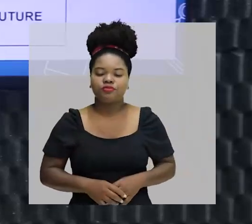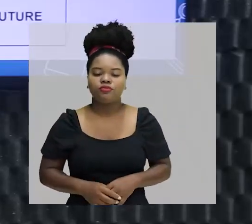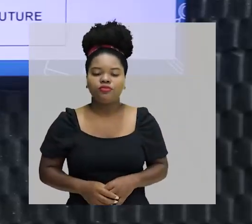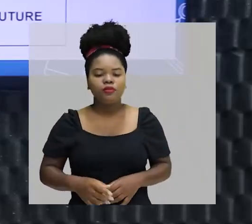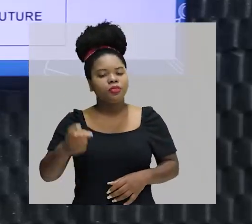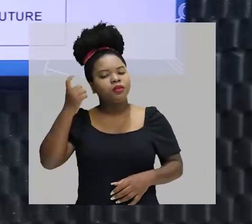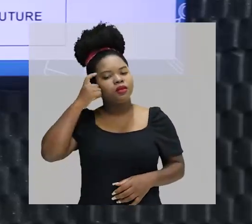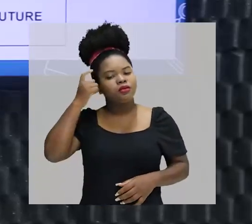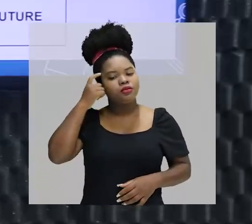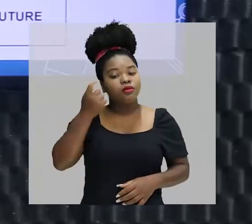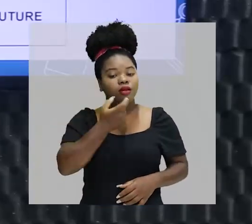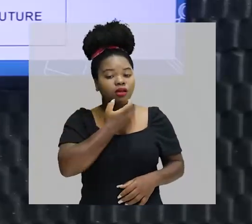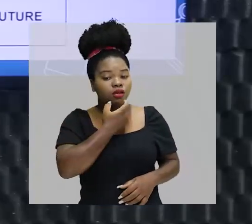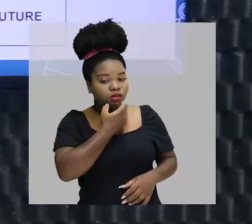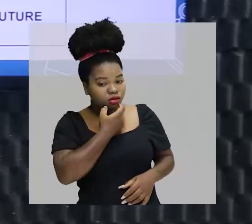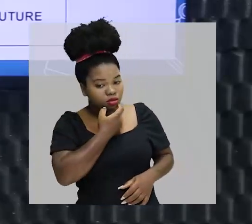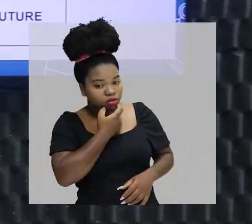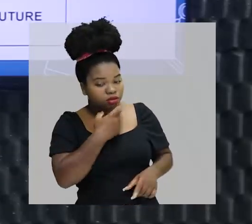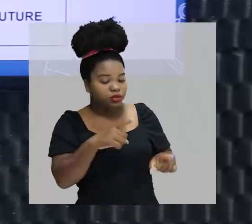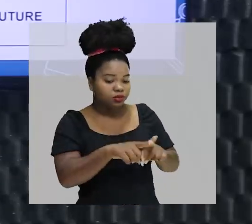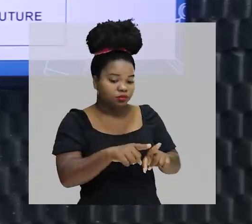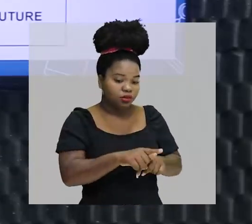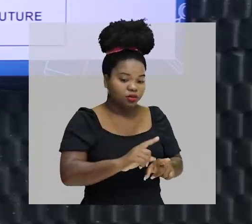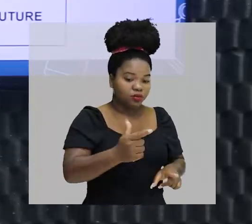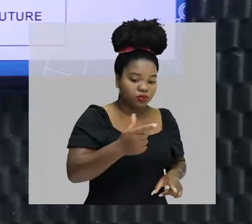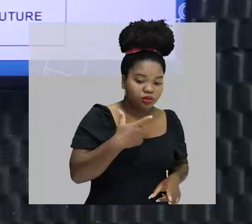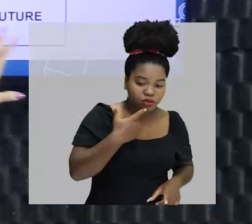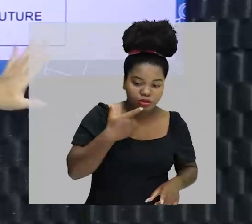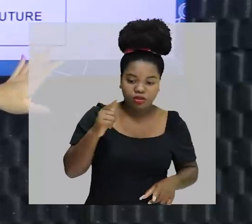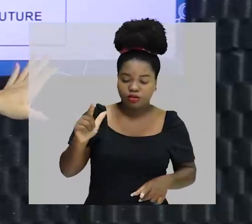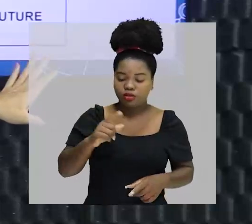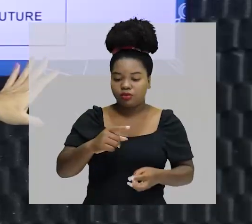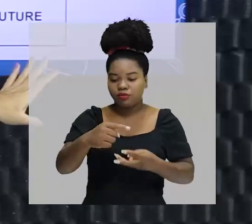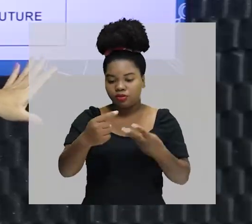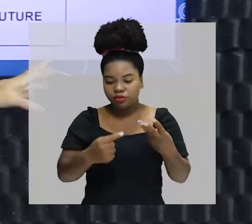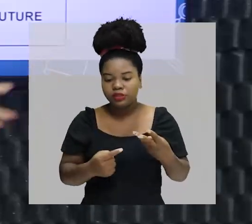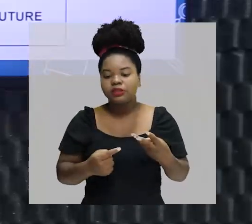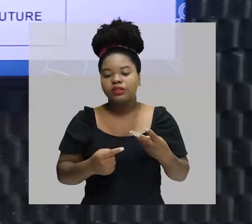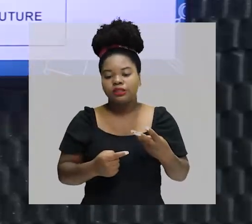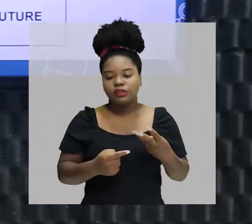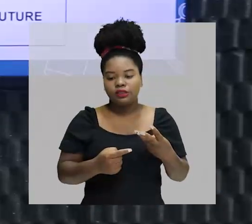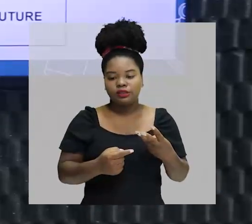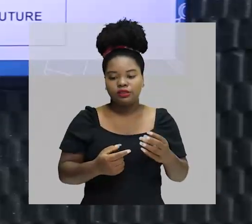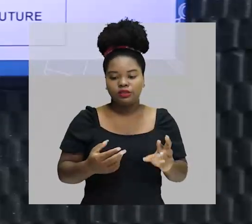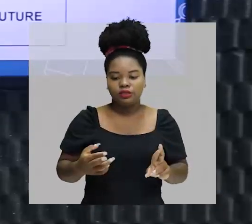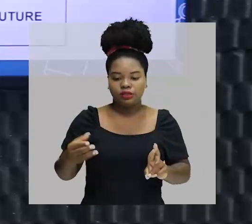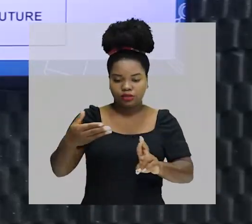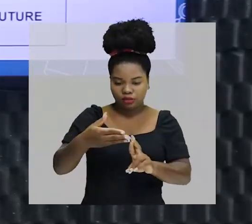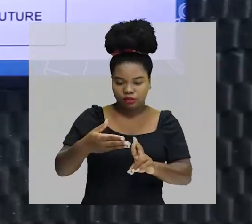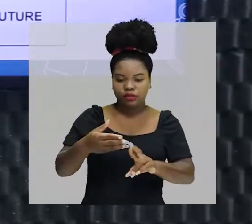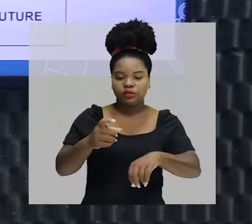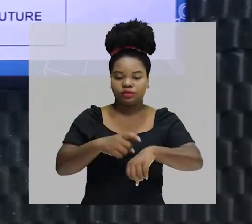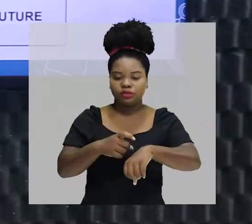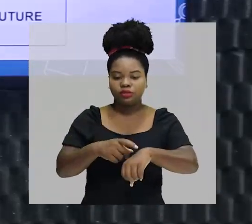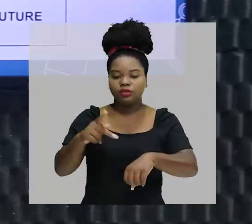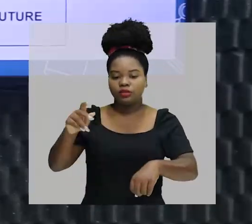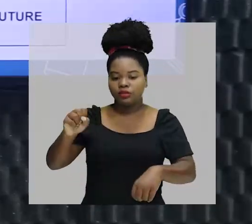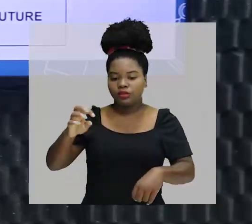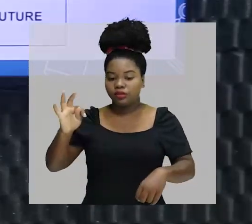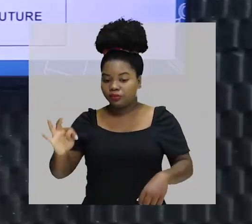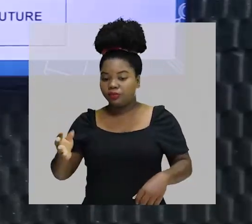nós pensamos na língua inglesa, assim como em outros idiomas, nós temos as três referências temporais. Past, que é o